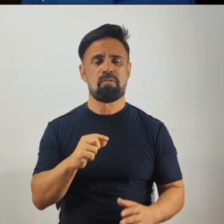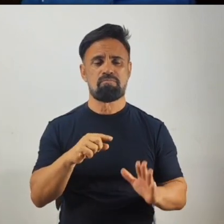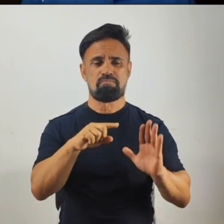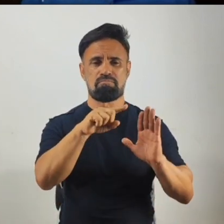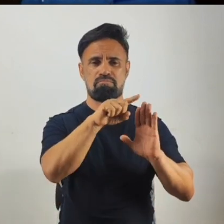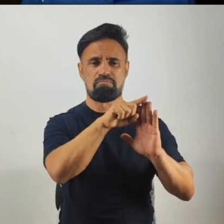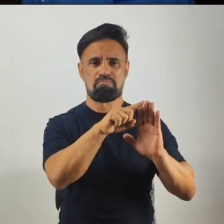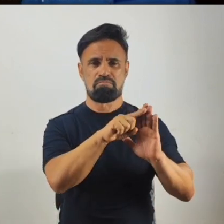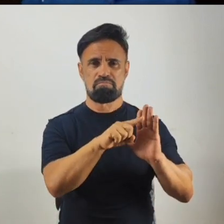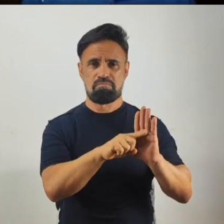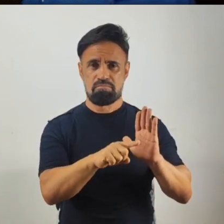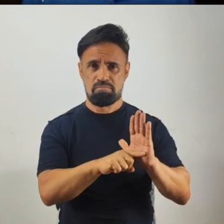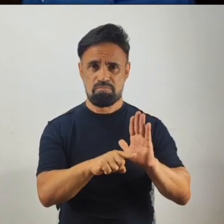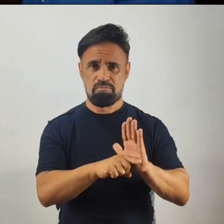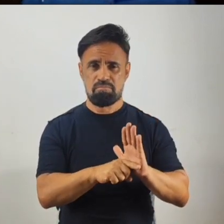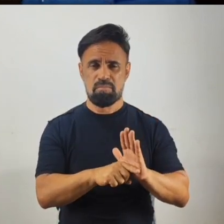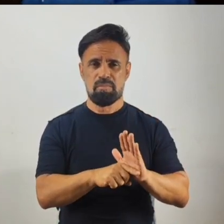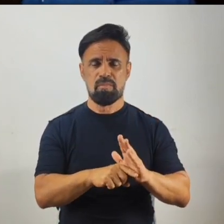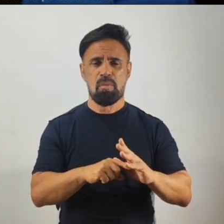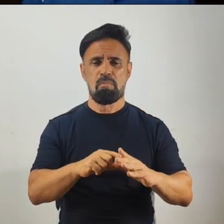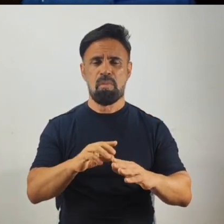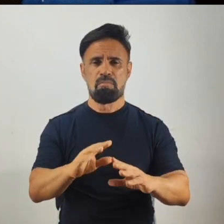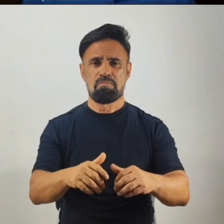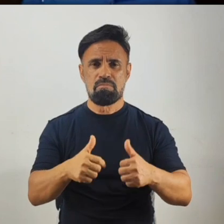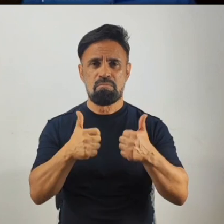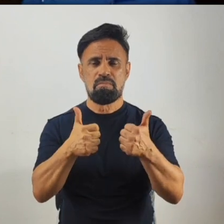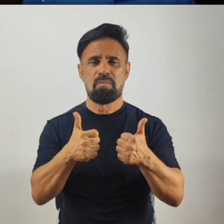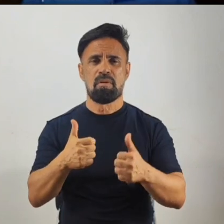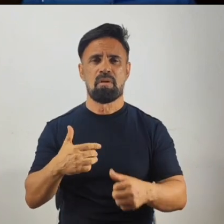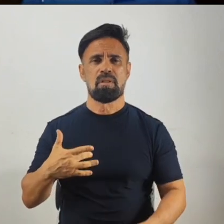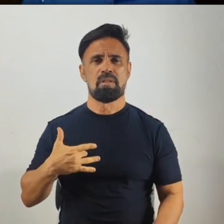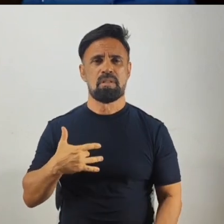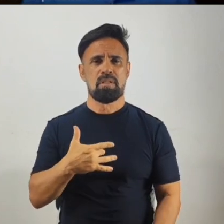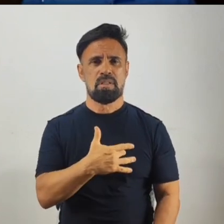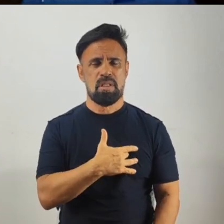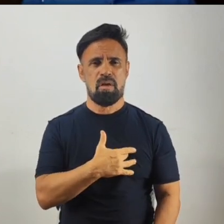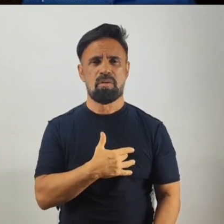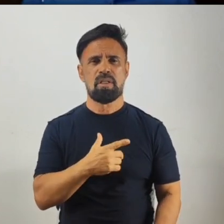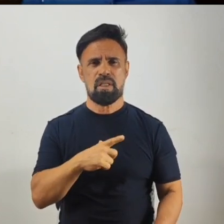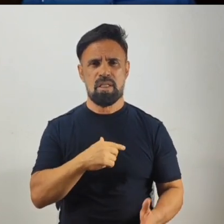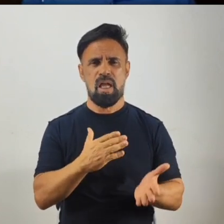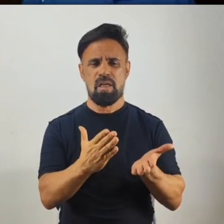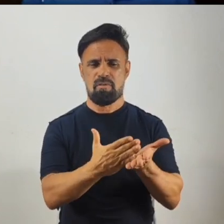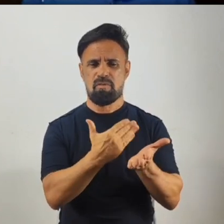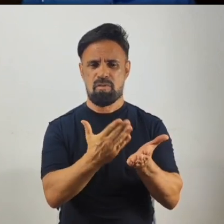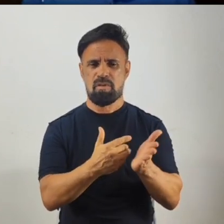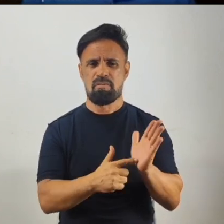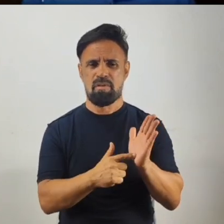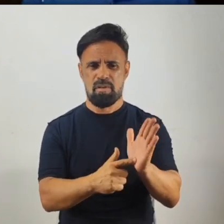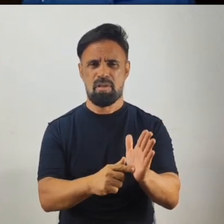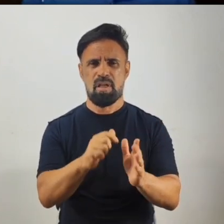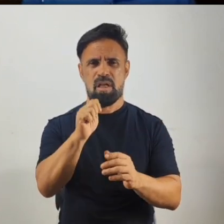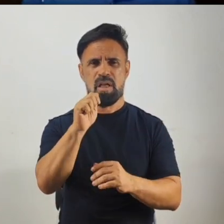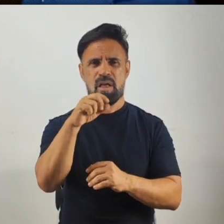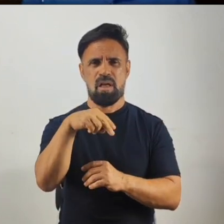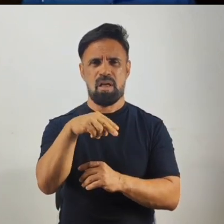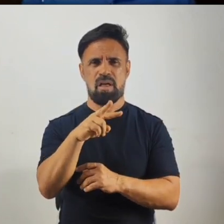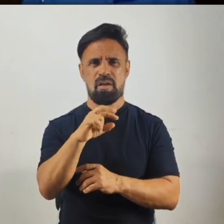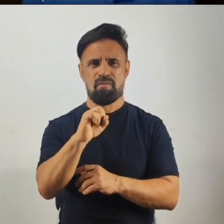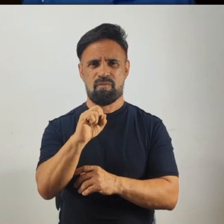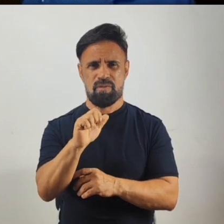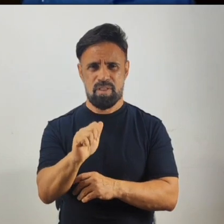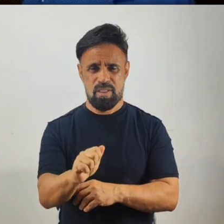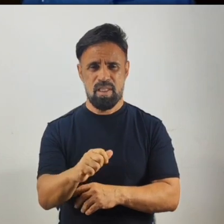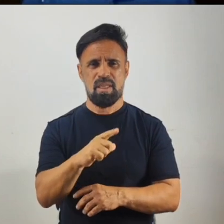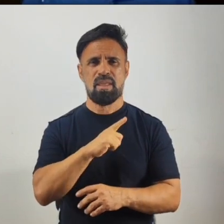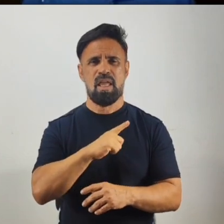e define diretrizes para as boas práticas em saúde. O Guia Boas Práticas